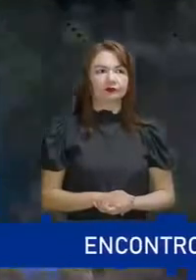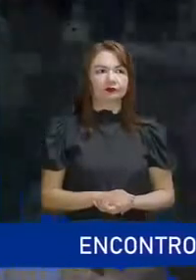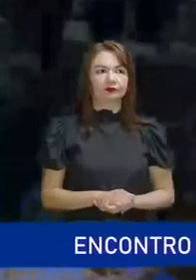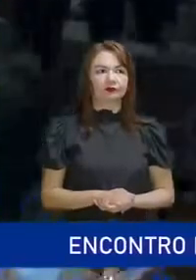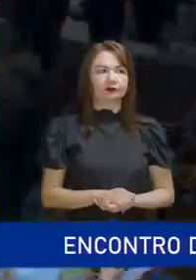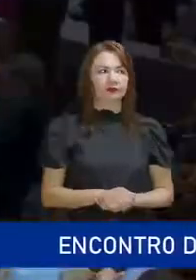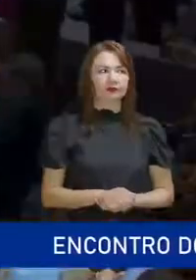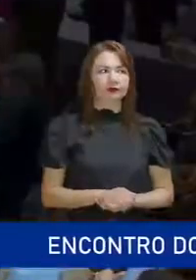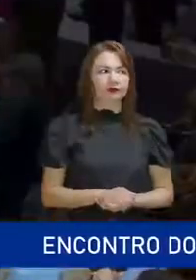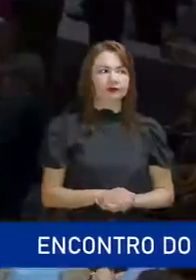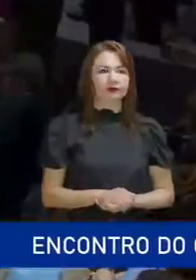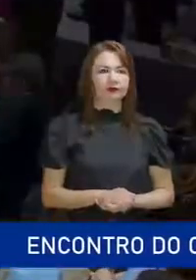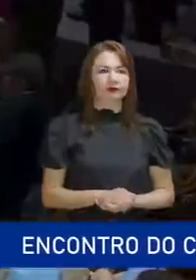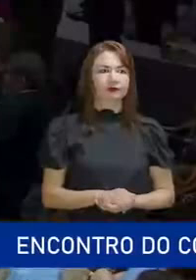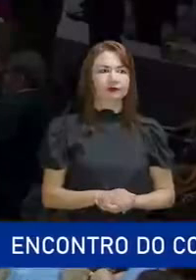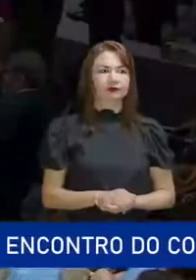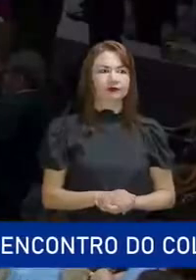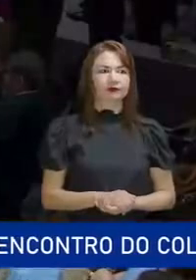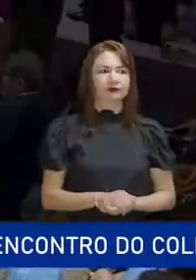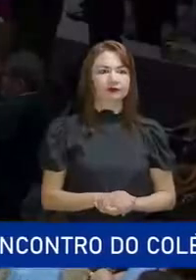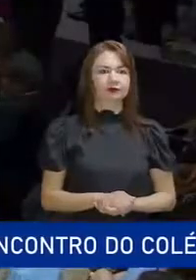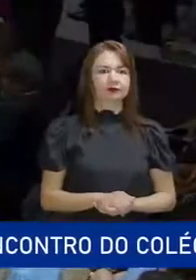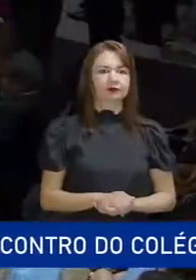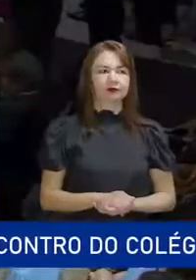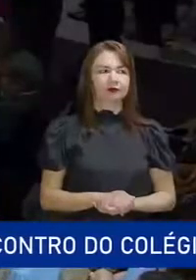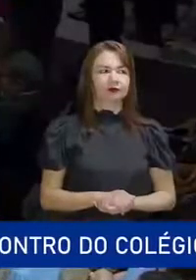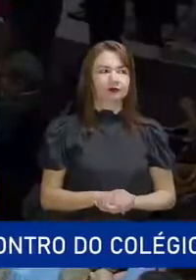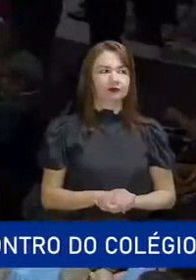Permanece o foco no auditório.